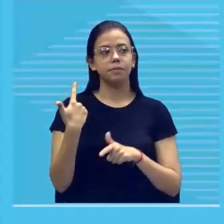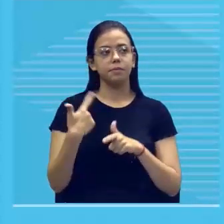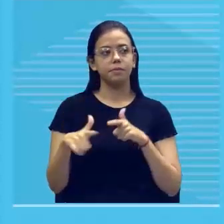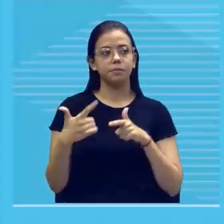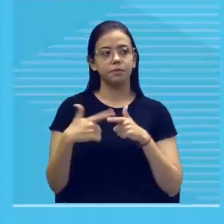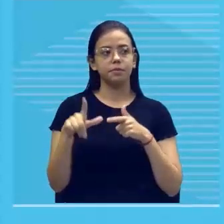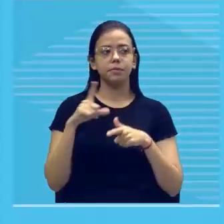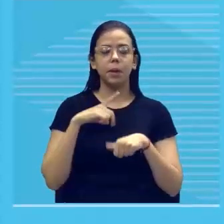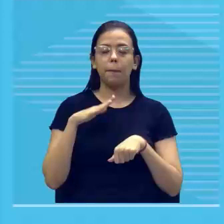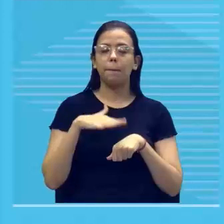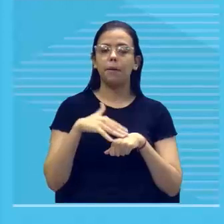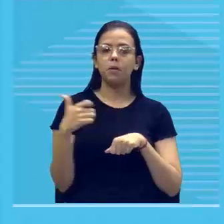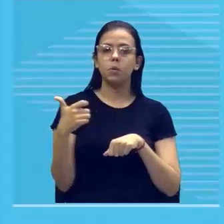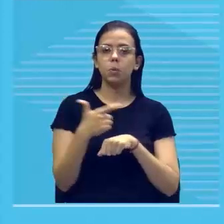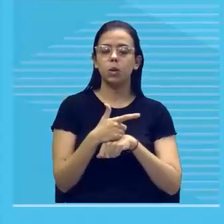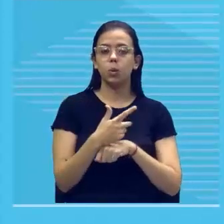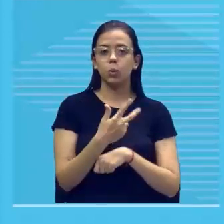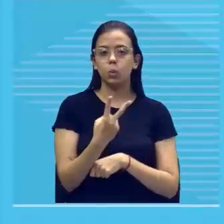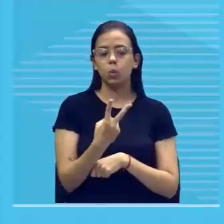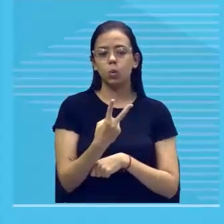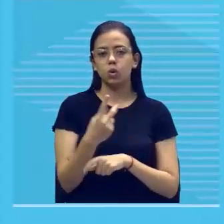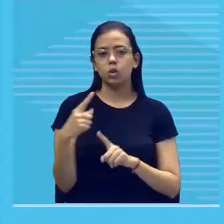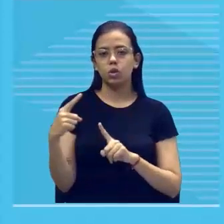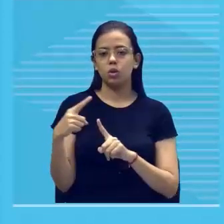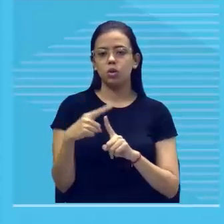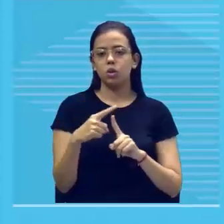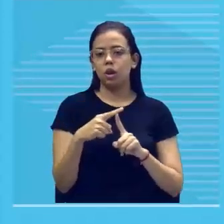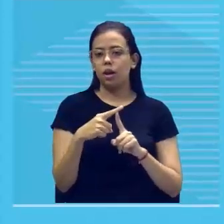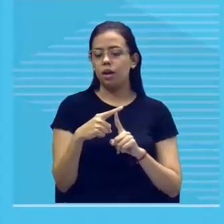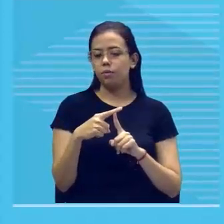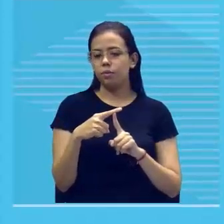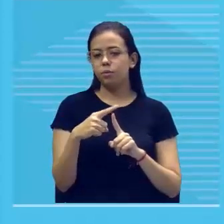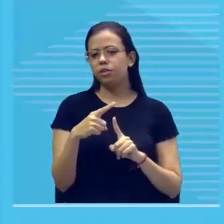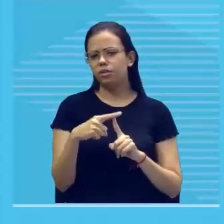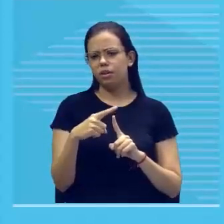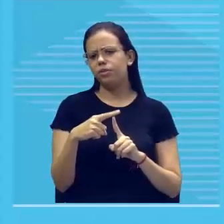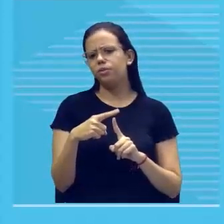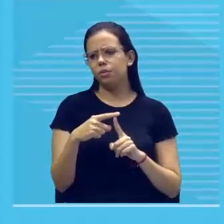mais de duas grandezas